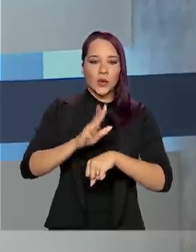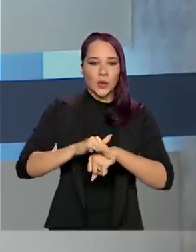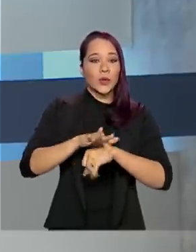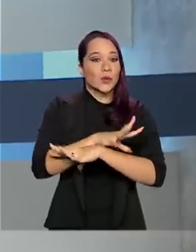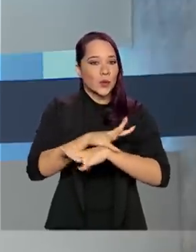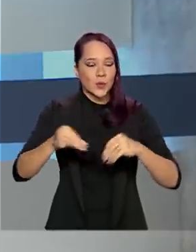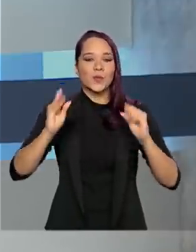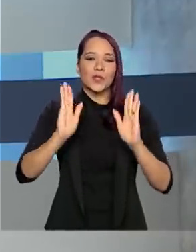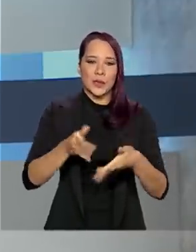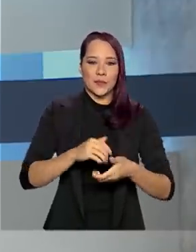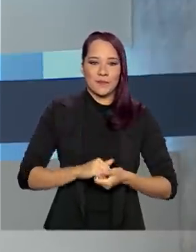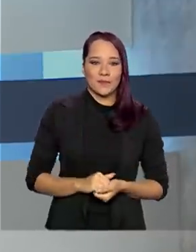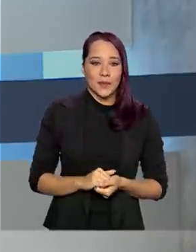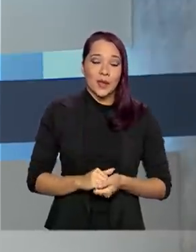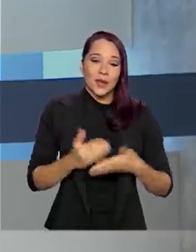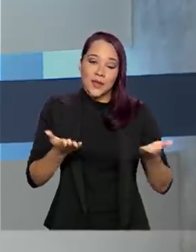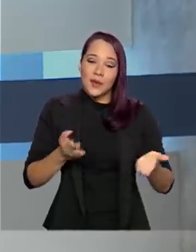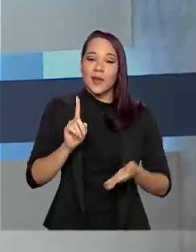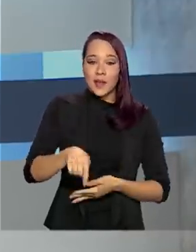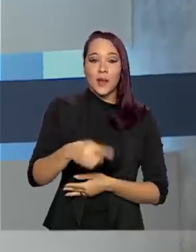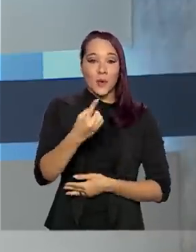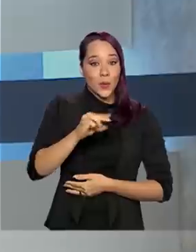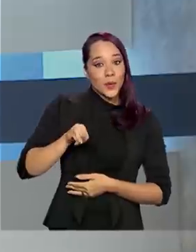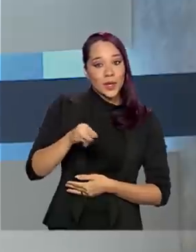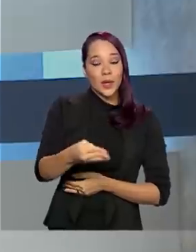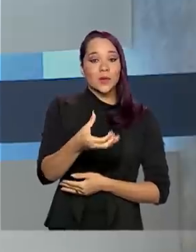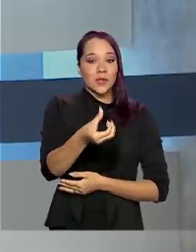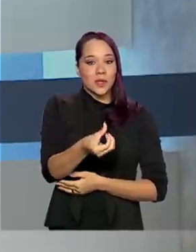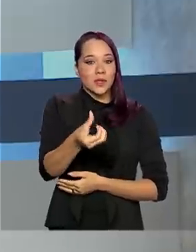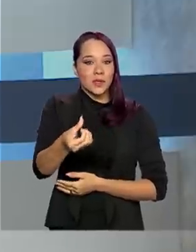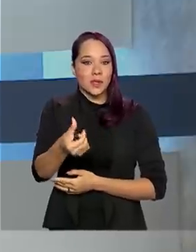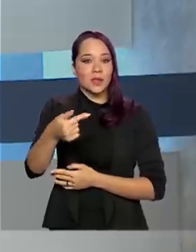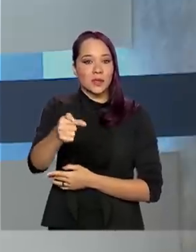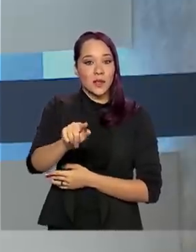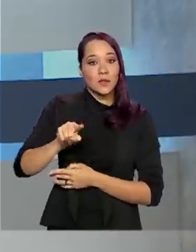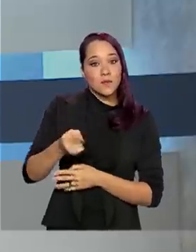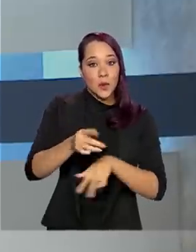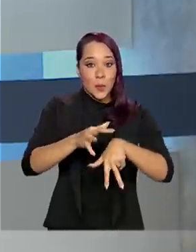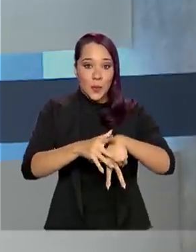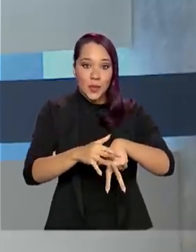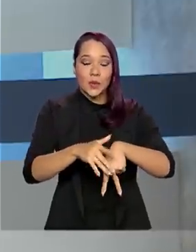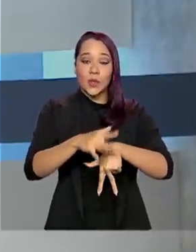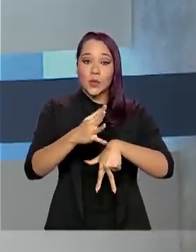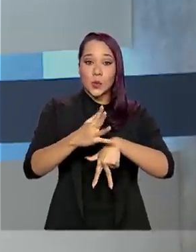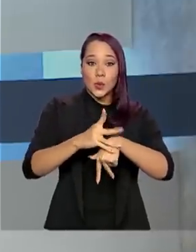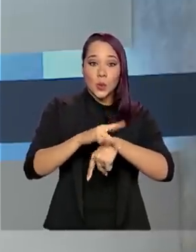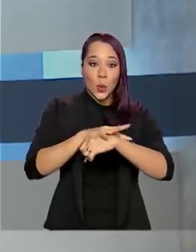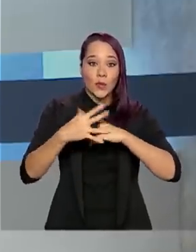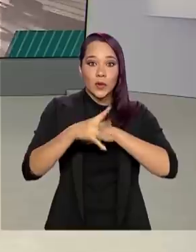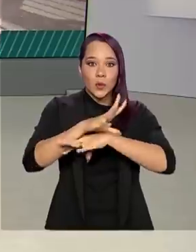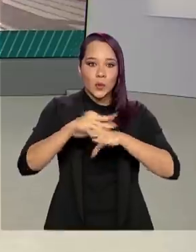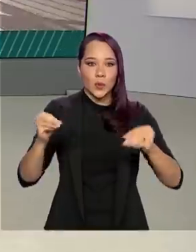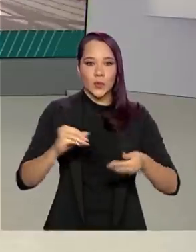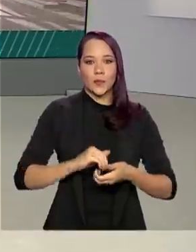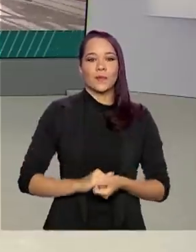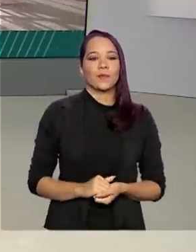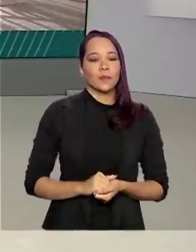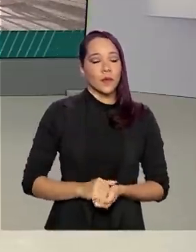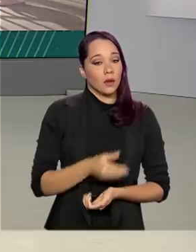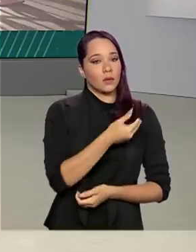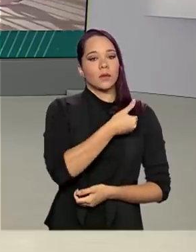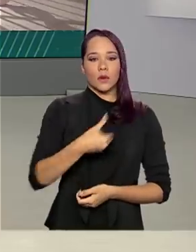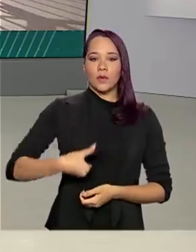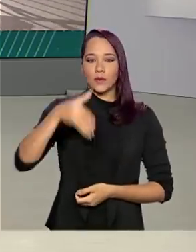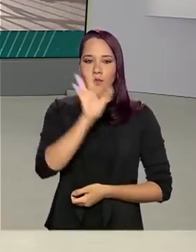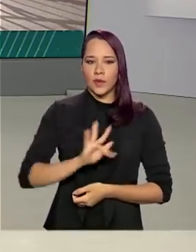se recuperaram da doença. Ou seja, são mais de 1 milhão 667 mil pacientes curados. E o governo